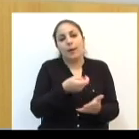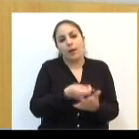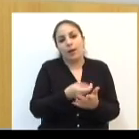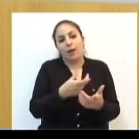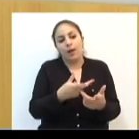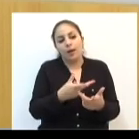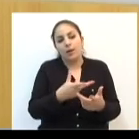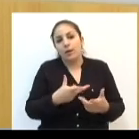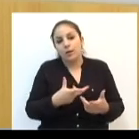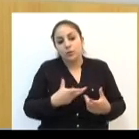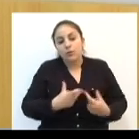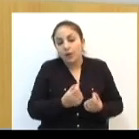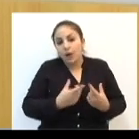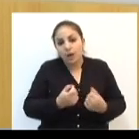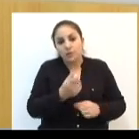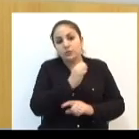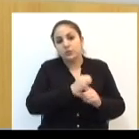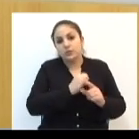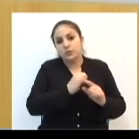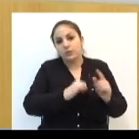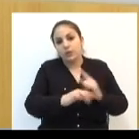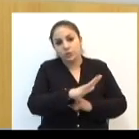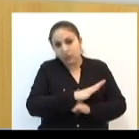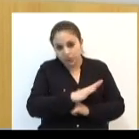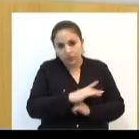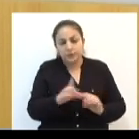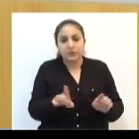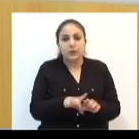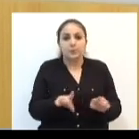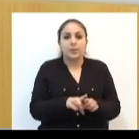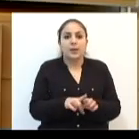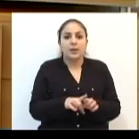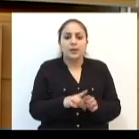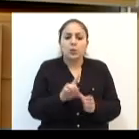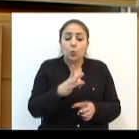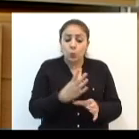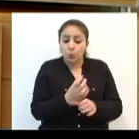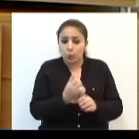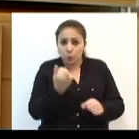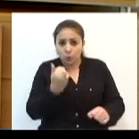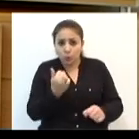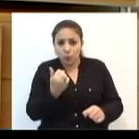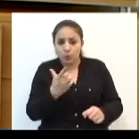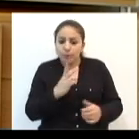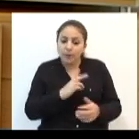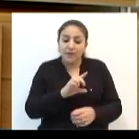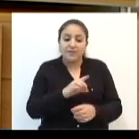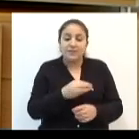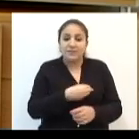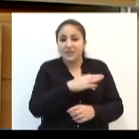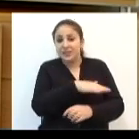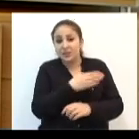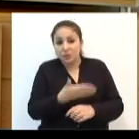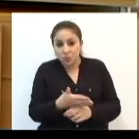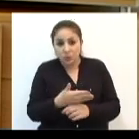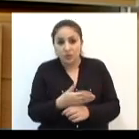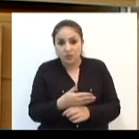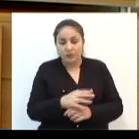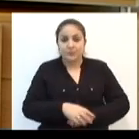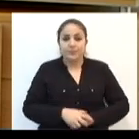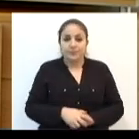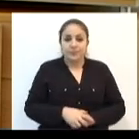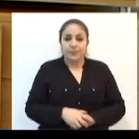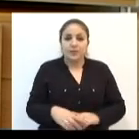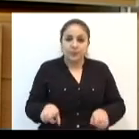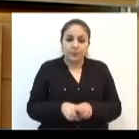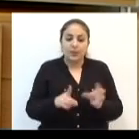lucro gerado pela soja possa de fato ser lucro e não para vir pagar as contas do período onde não se fez nada nessa propriedade. Então